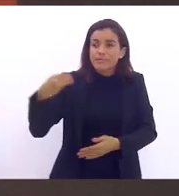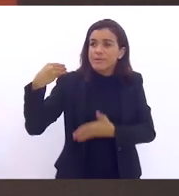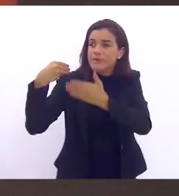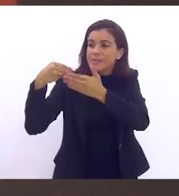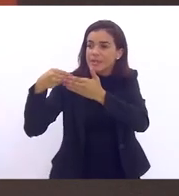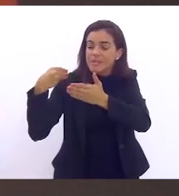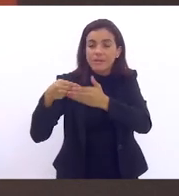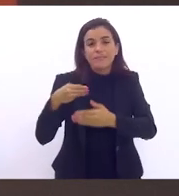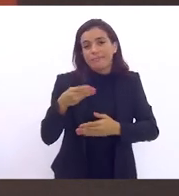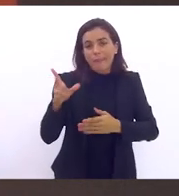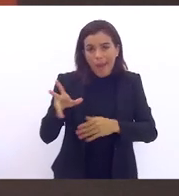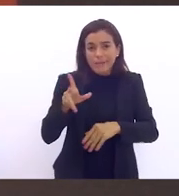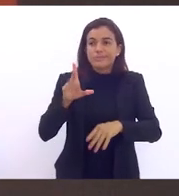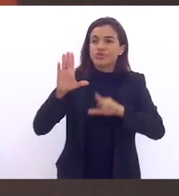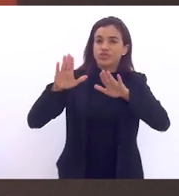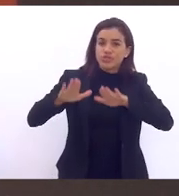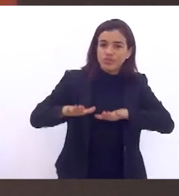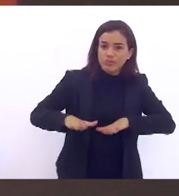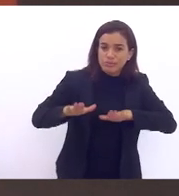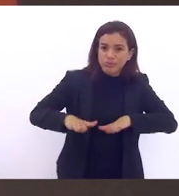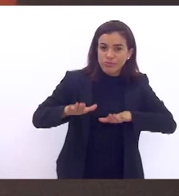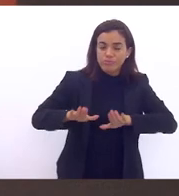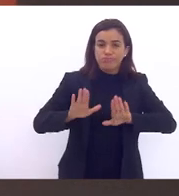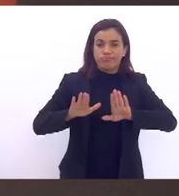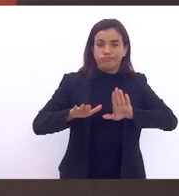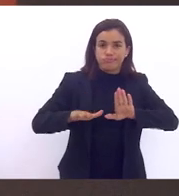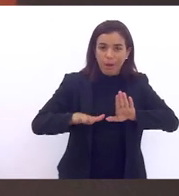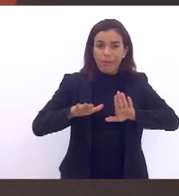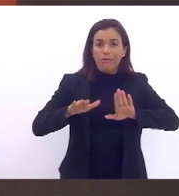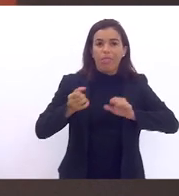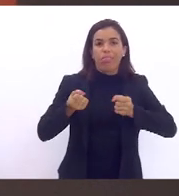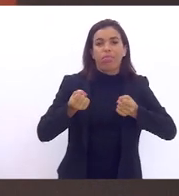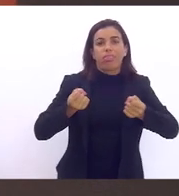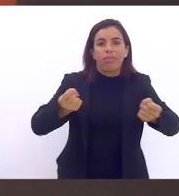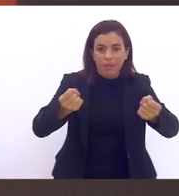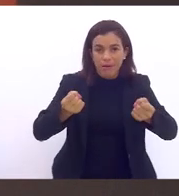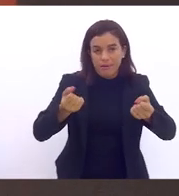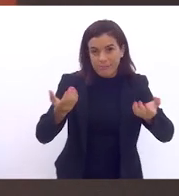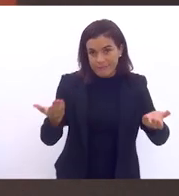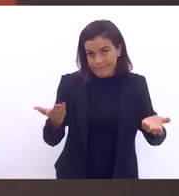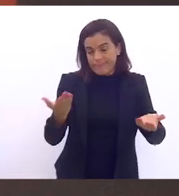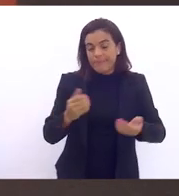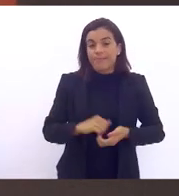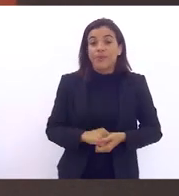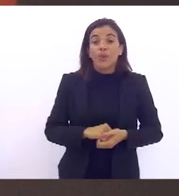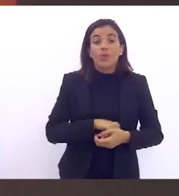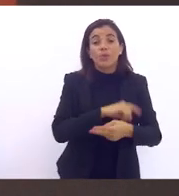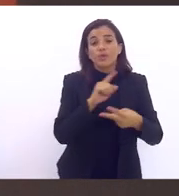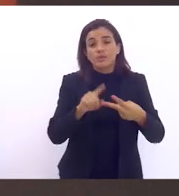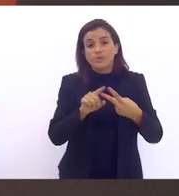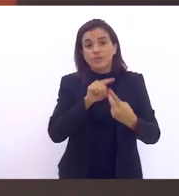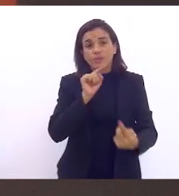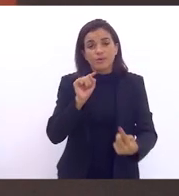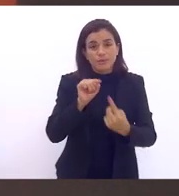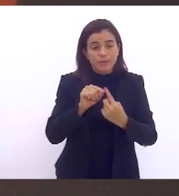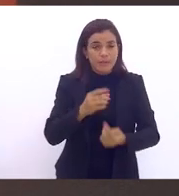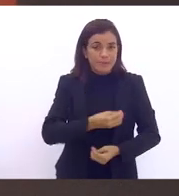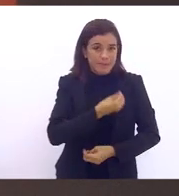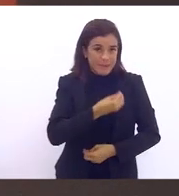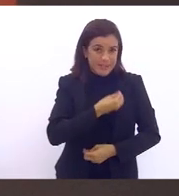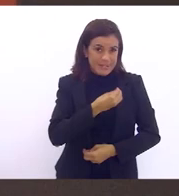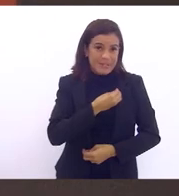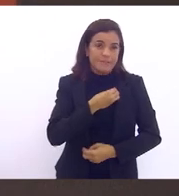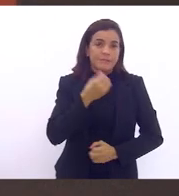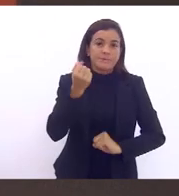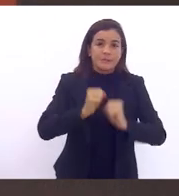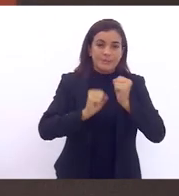velocidade e prossegue esse impacto foi eliminado e esse foi um dos objetivos para 101 o segundo objetivo a presença da usina de Angra dos